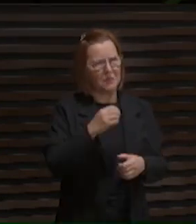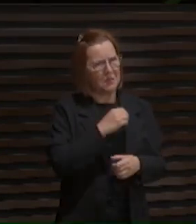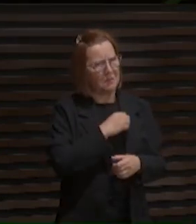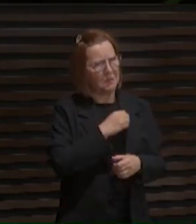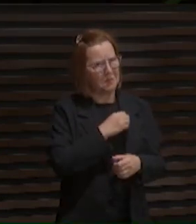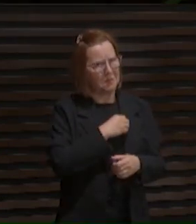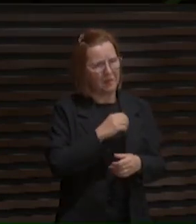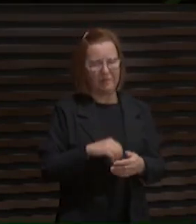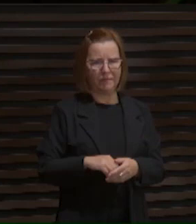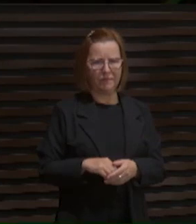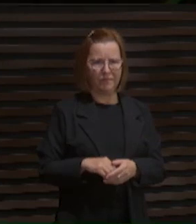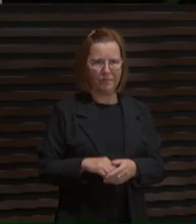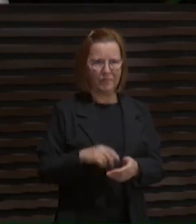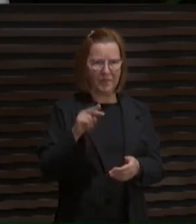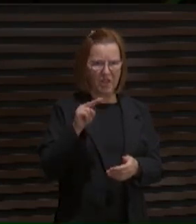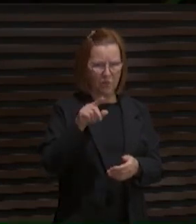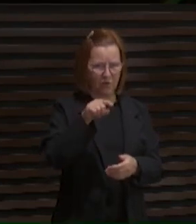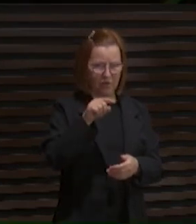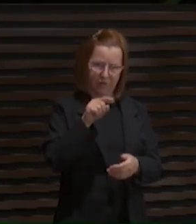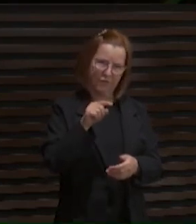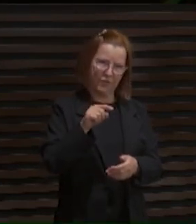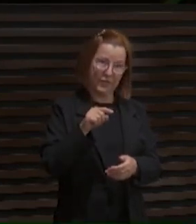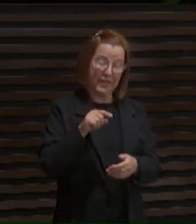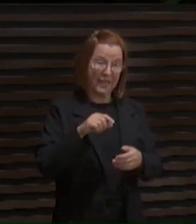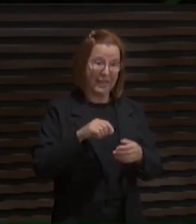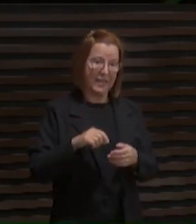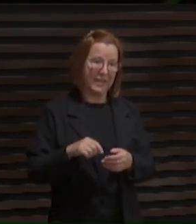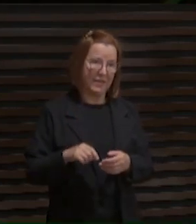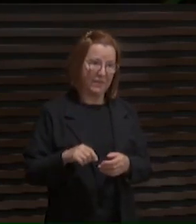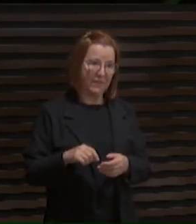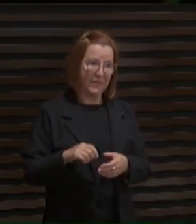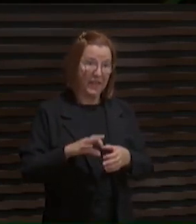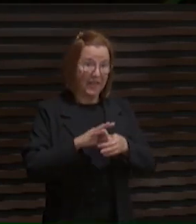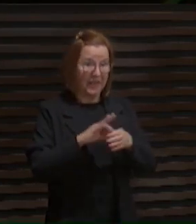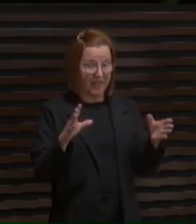na cadeira de rodas. Não é essa vida que o Senhor tem para nós.